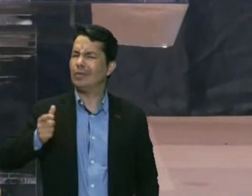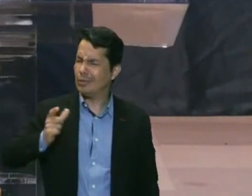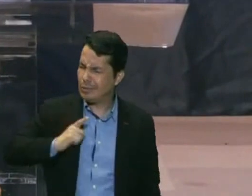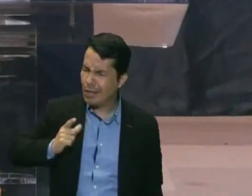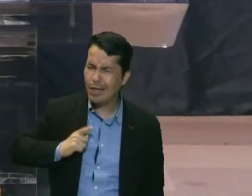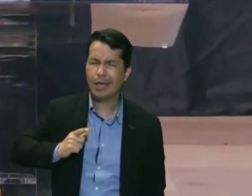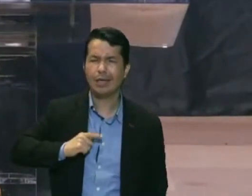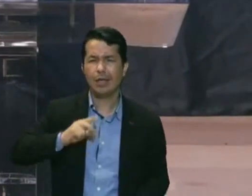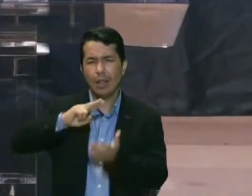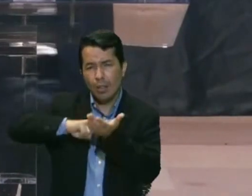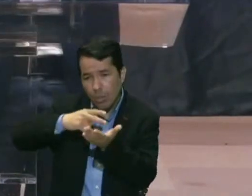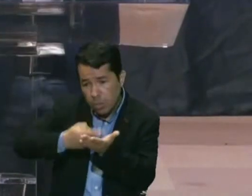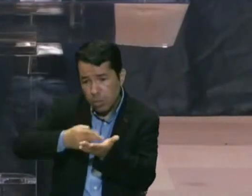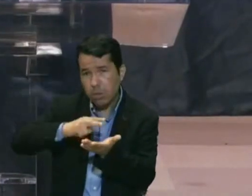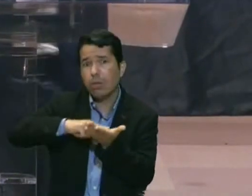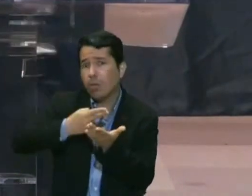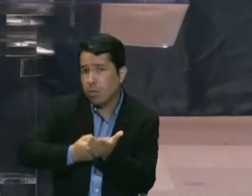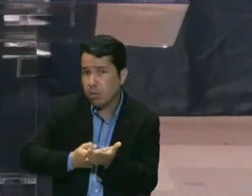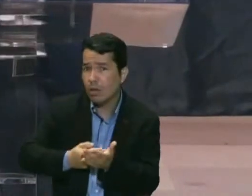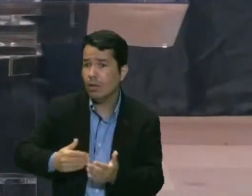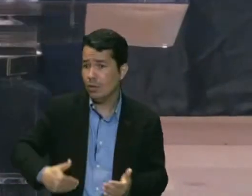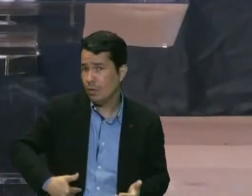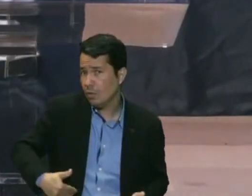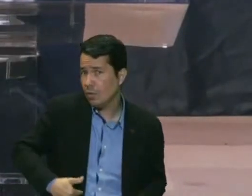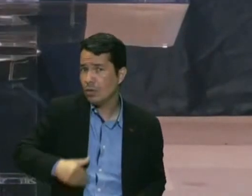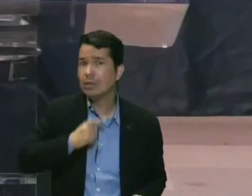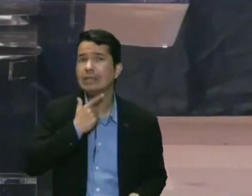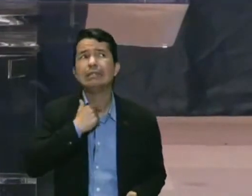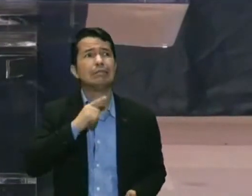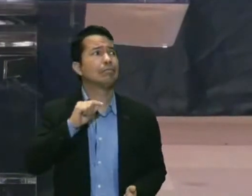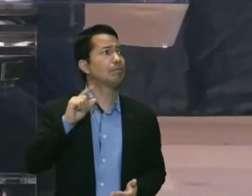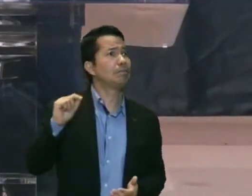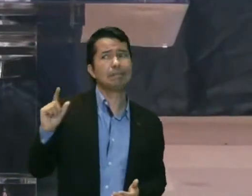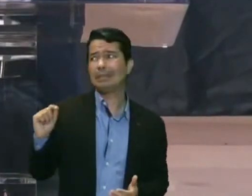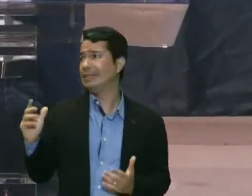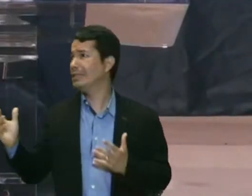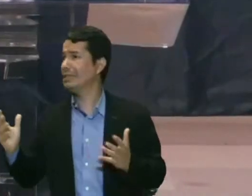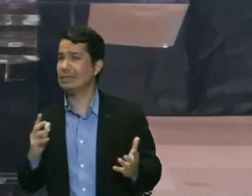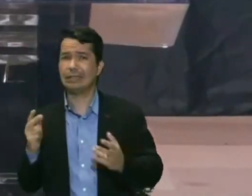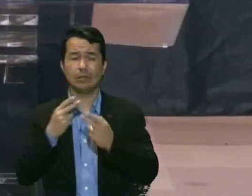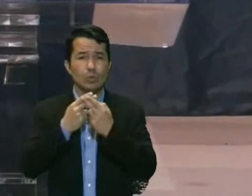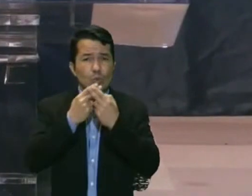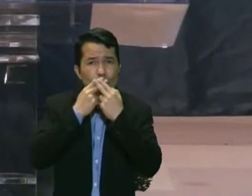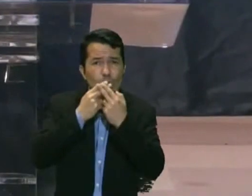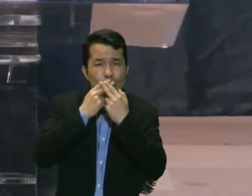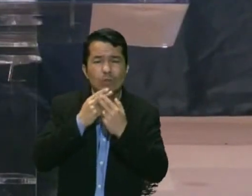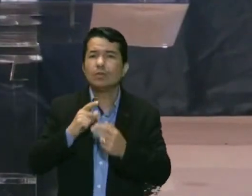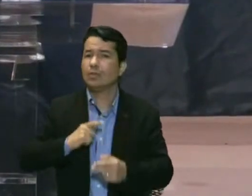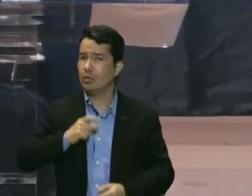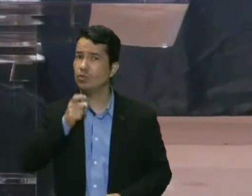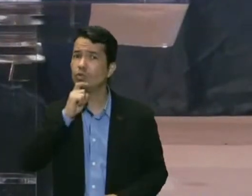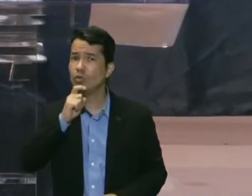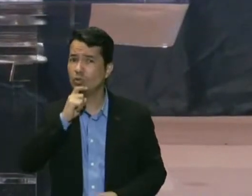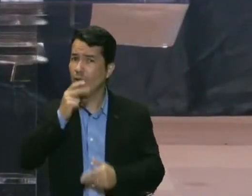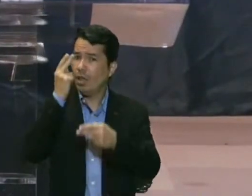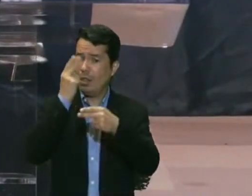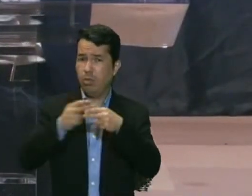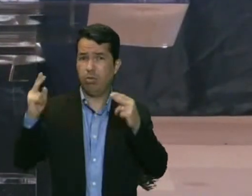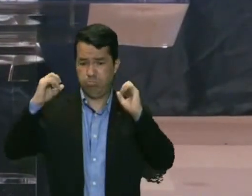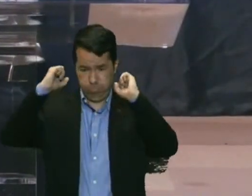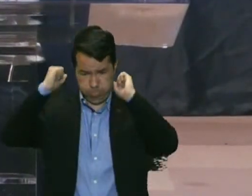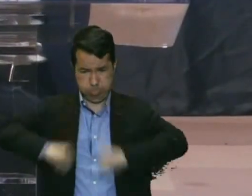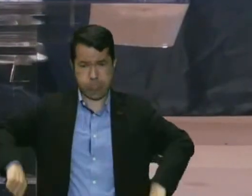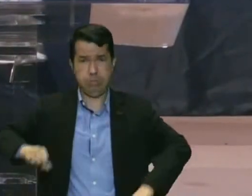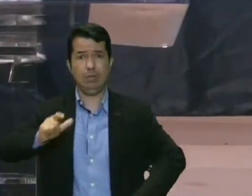fome e sede e muitas vezes fiquei em jejum. Suportei frio e nudez. Além